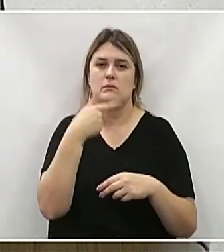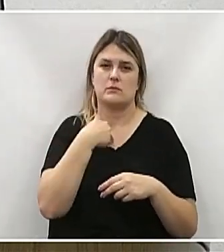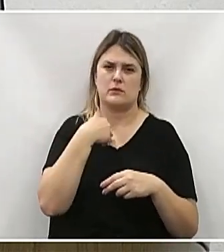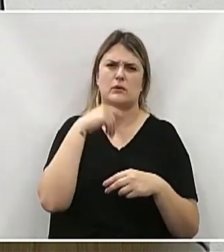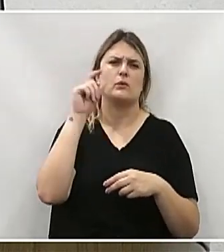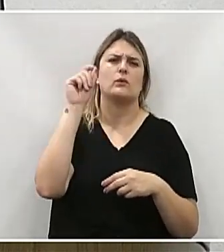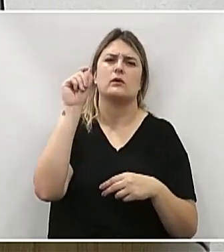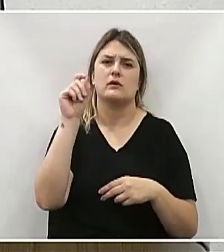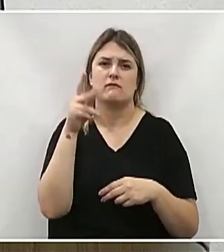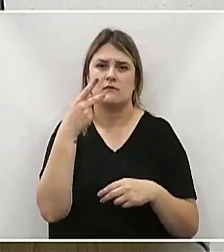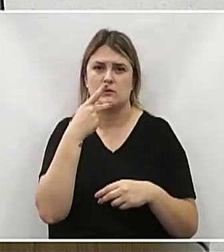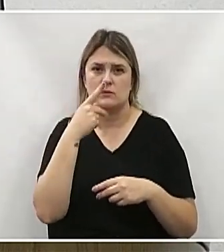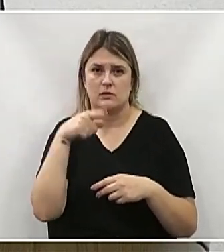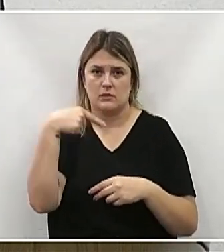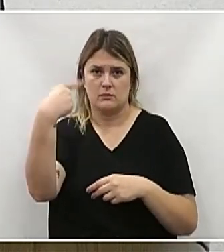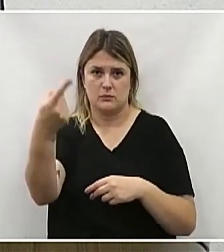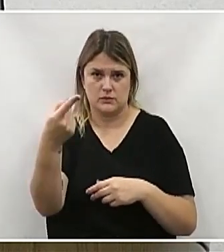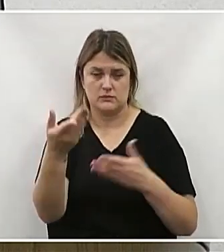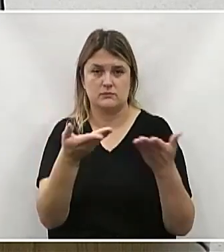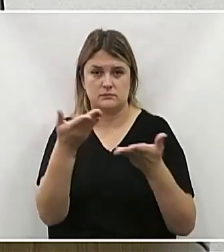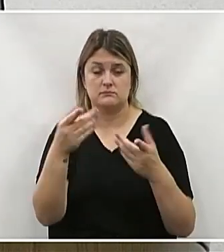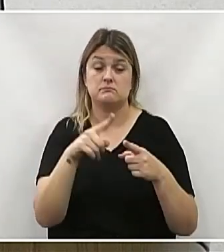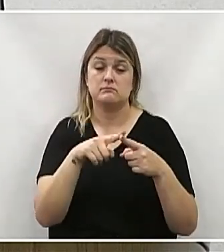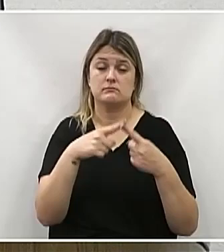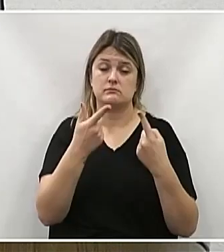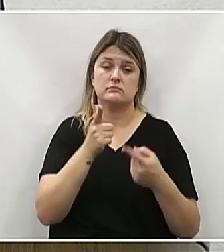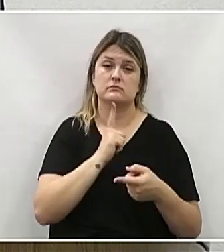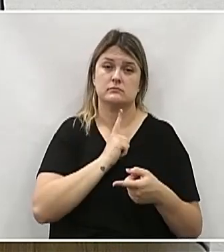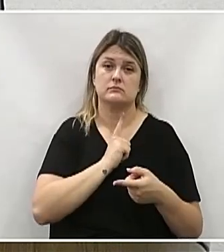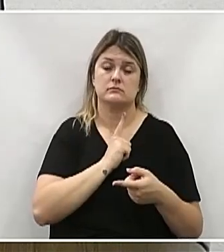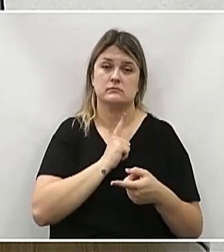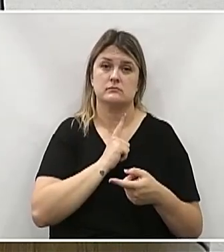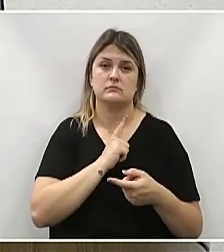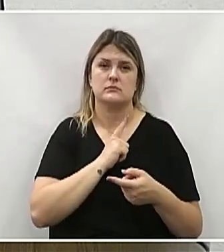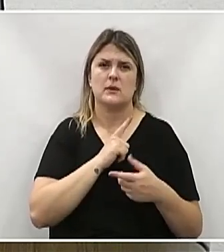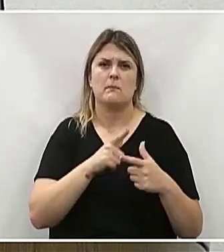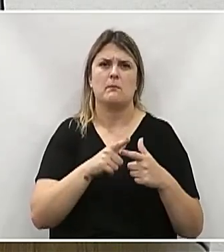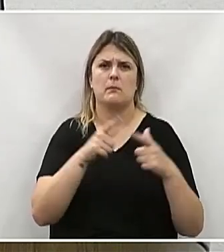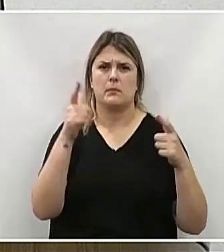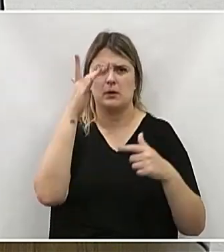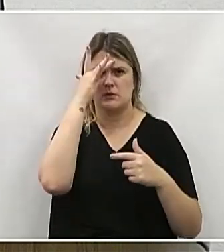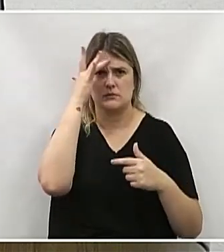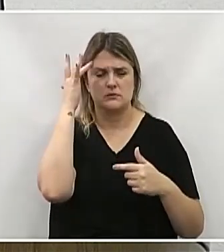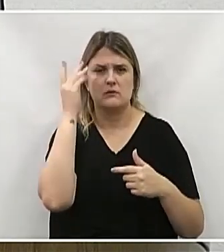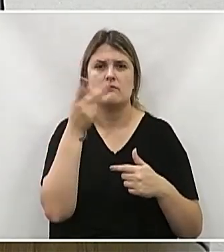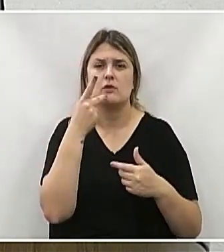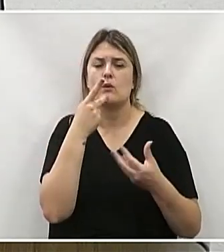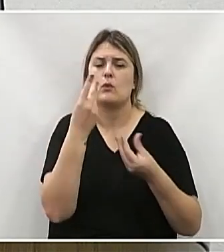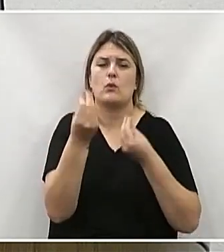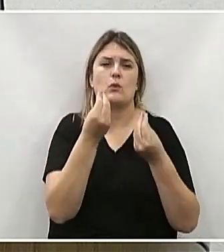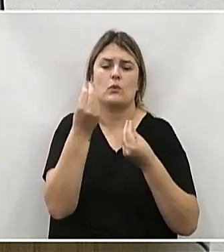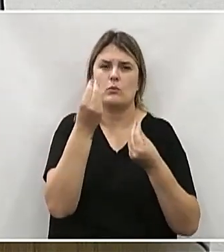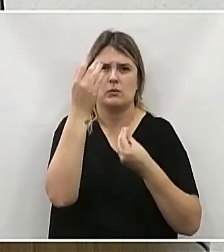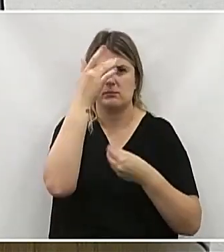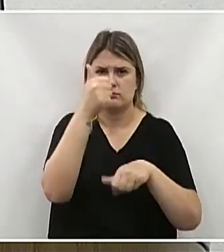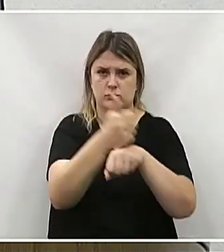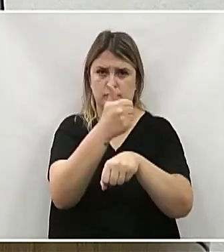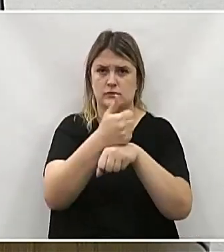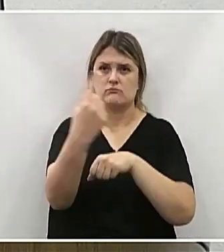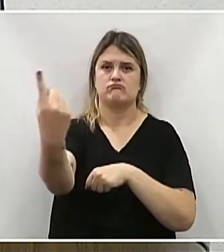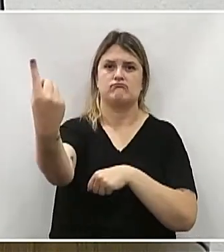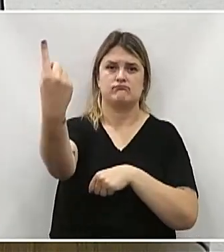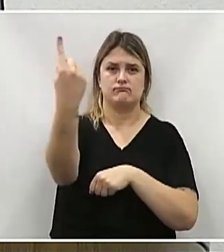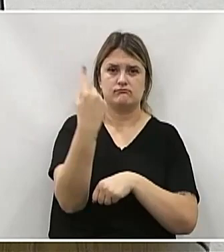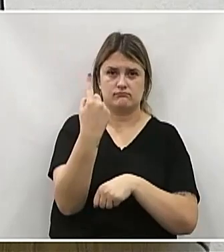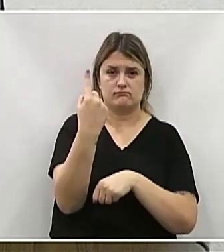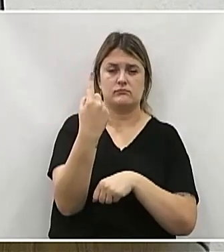que falaram depois de ser atendidas mas sim muitas pessoas me falaram a forma que elas foram atendidas e